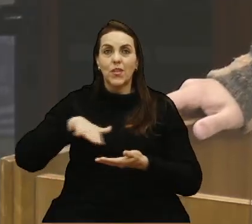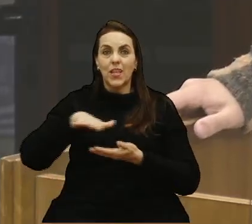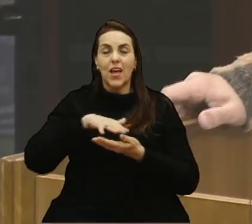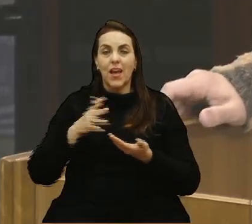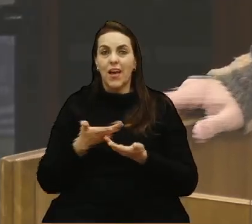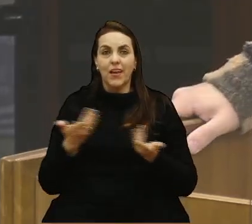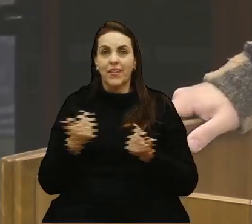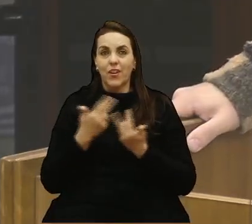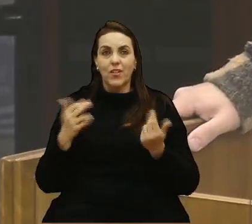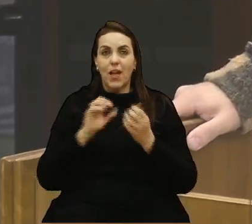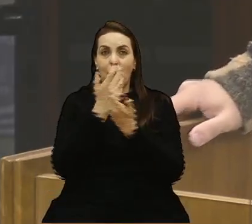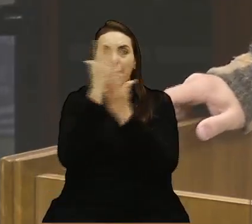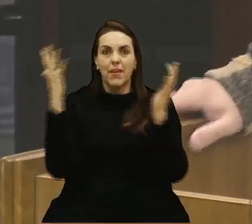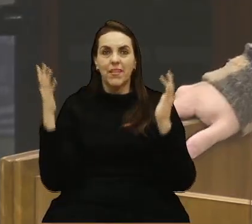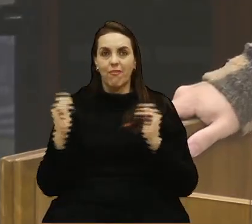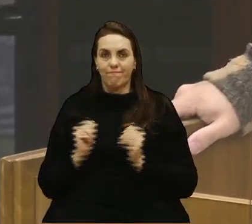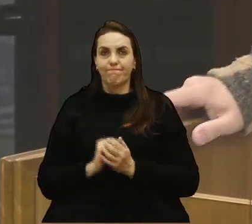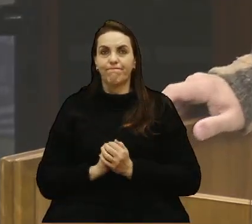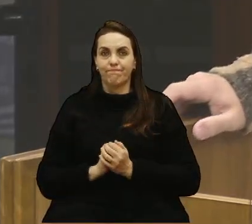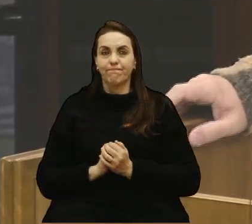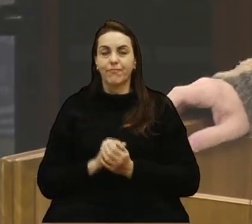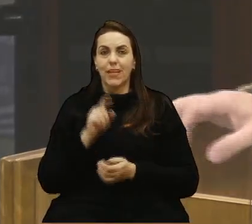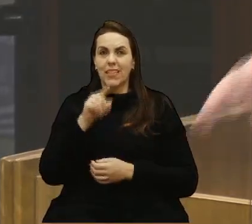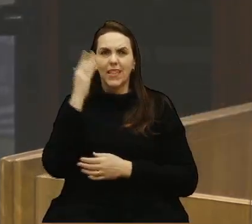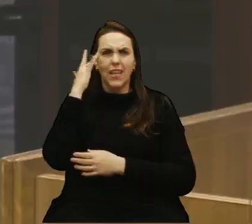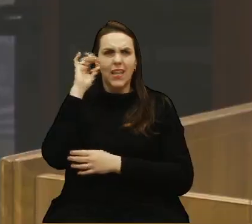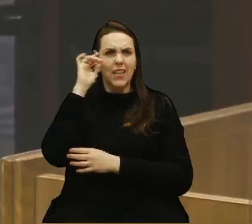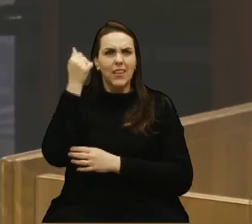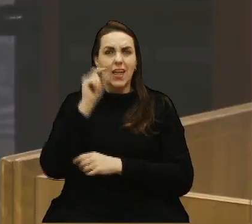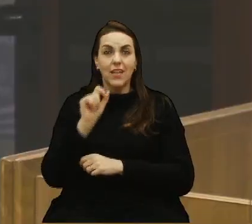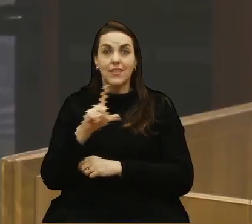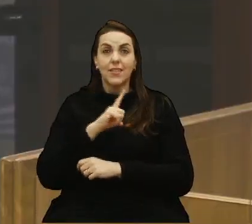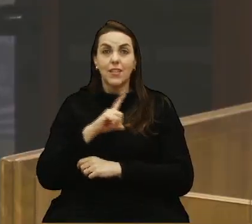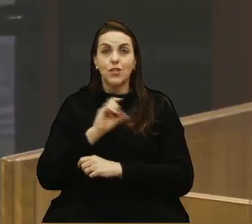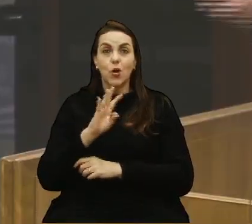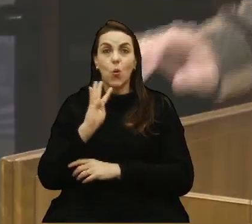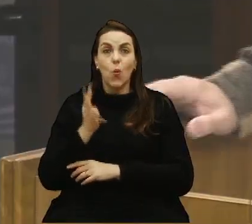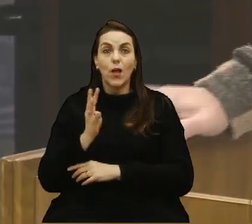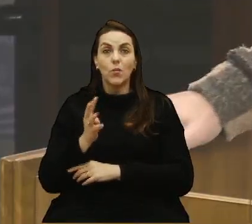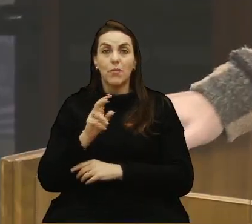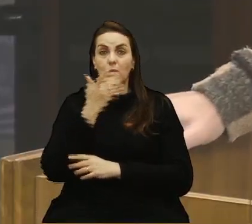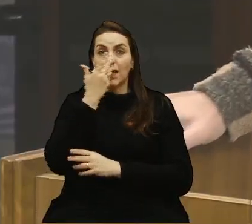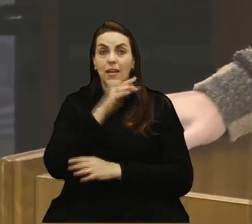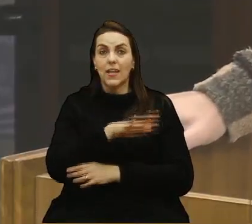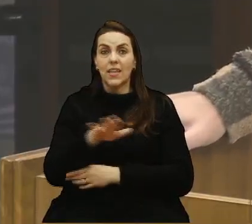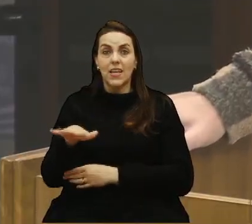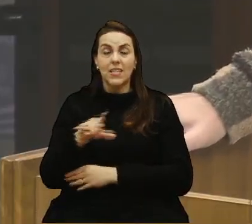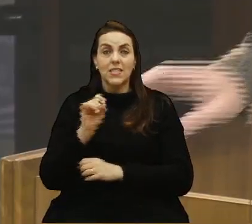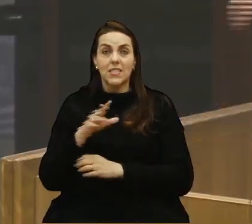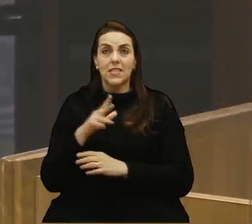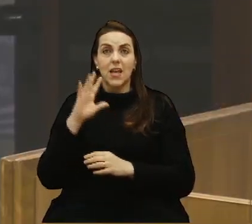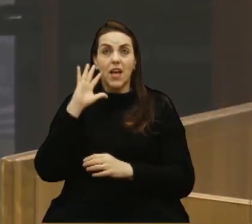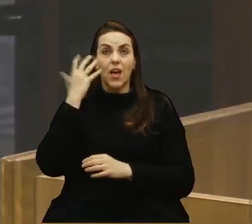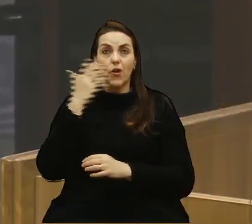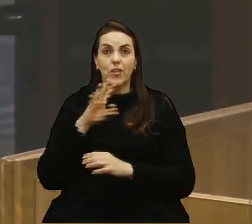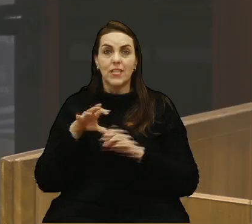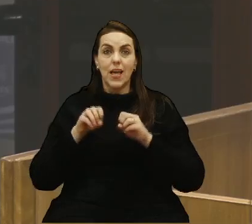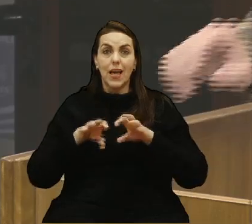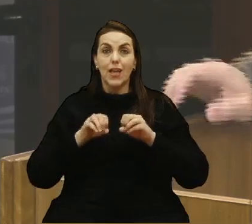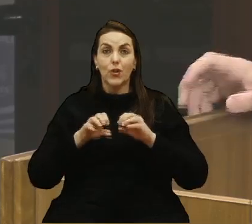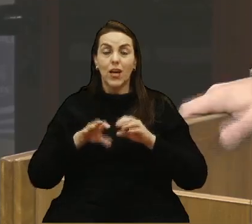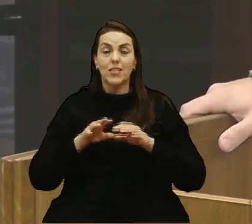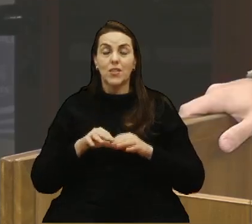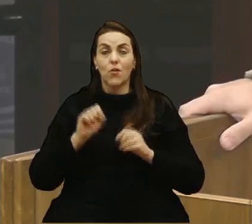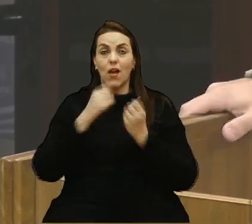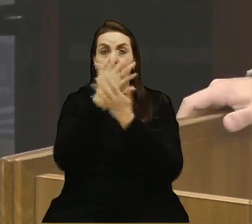para educação ambiental. Para o senhor ter uma ideia, nós tivemos só 4.000 crianças atingidas por educação ambiental